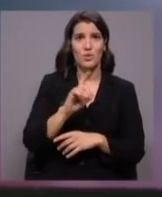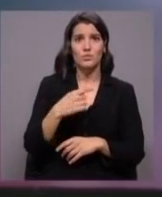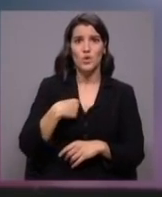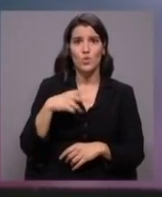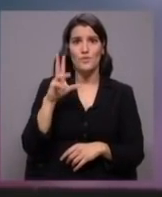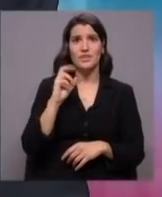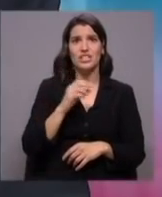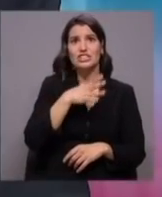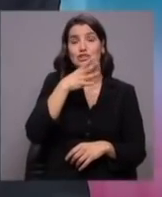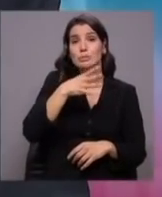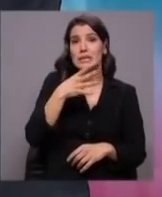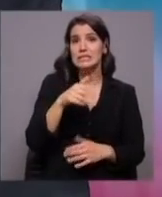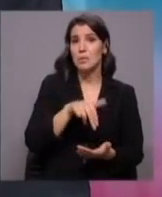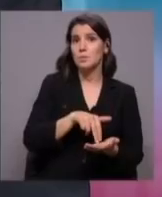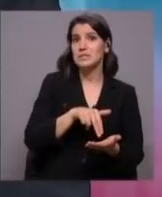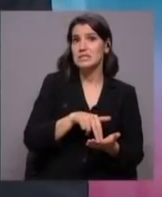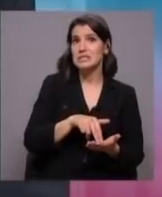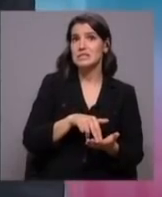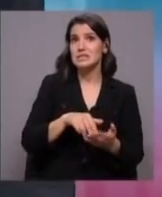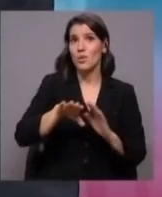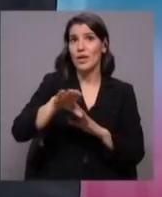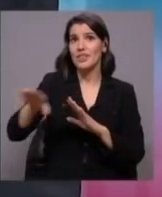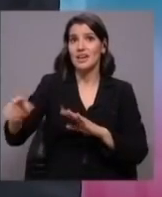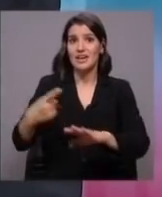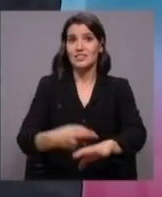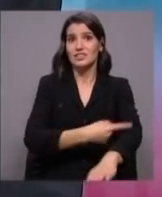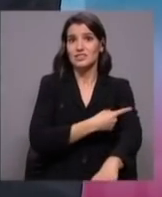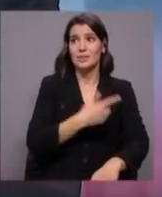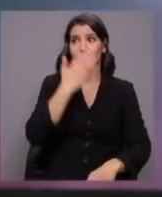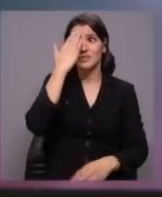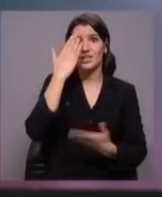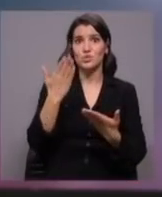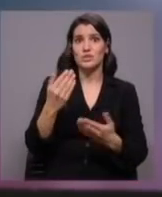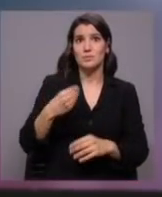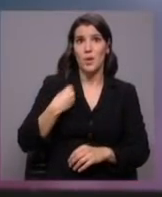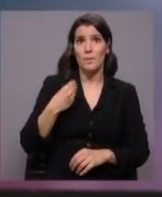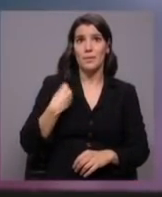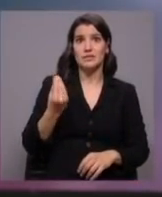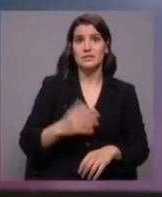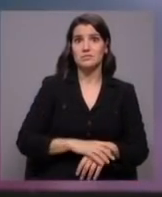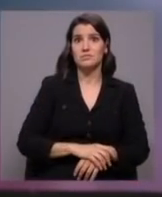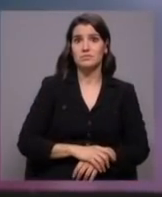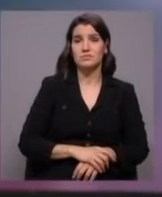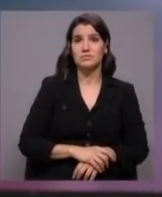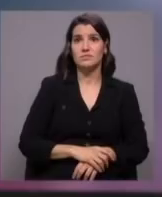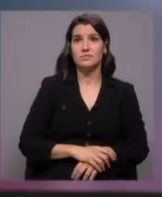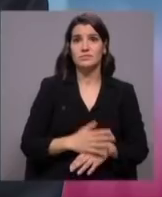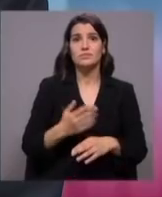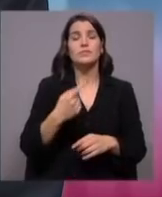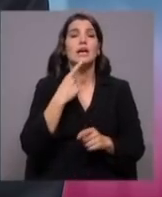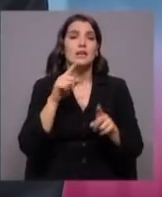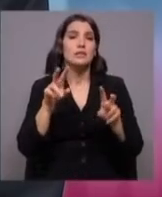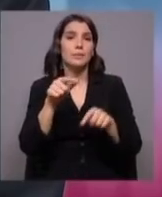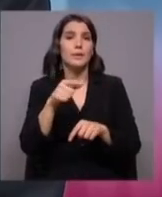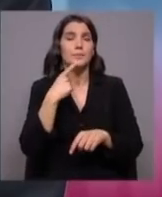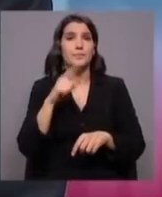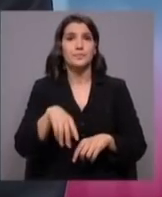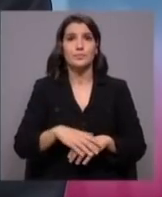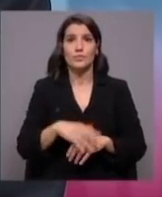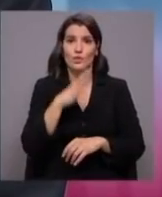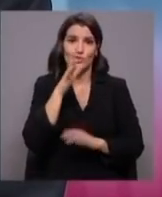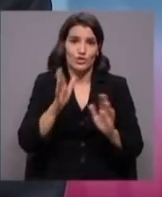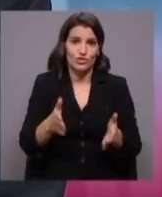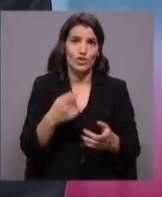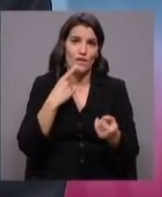uma explicação da posição da extrema-direita. Como digo, acho isso preocupante. Não, vamos fechar este tema. Já disse e